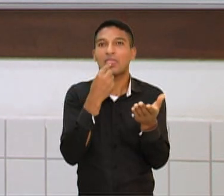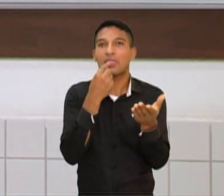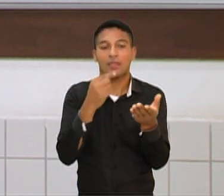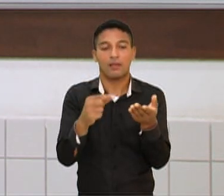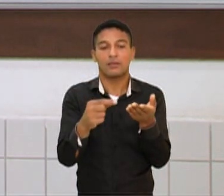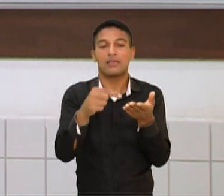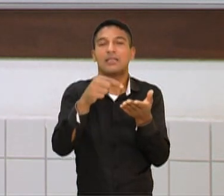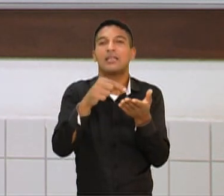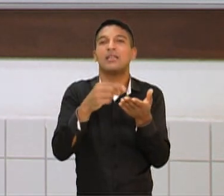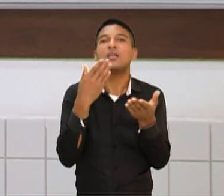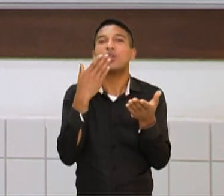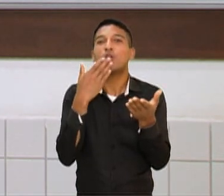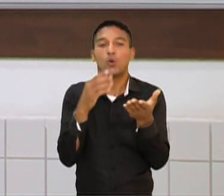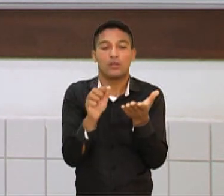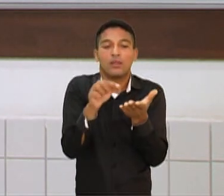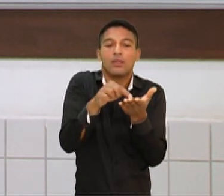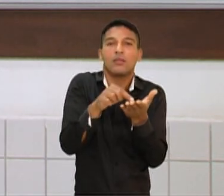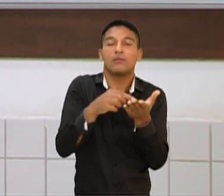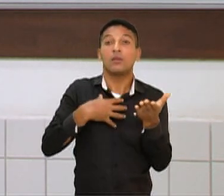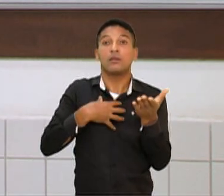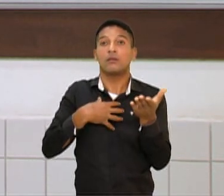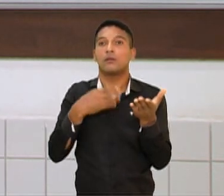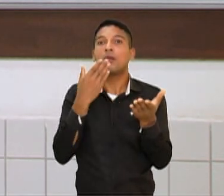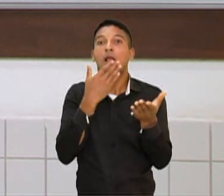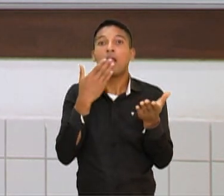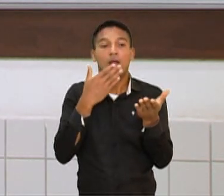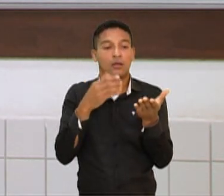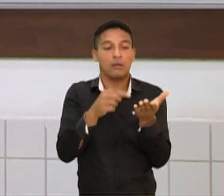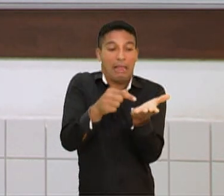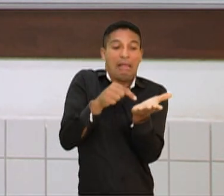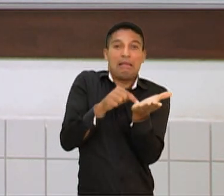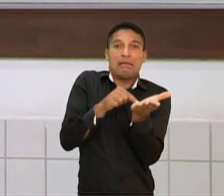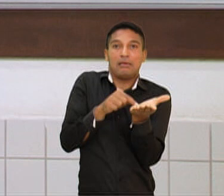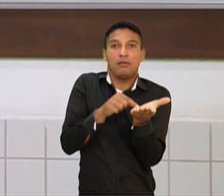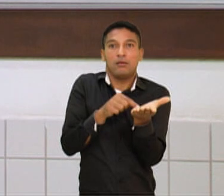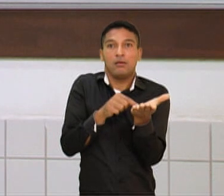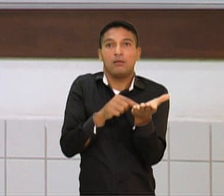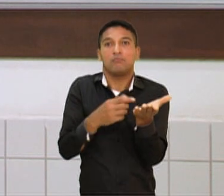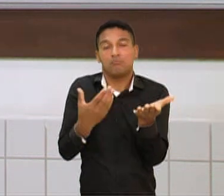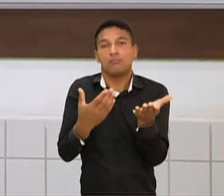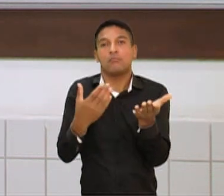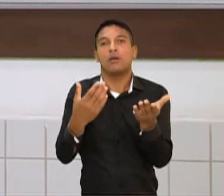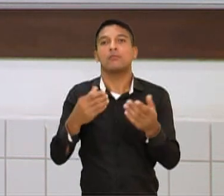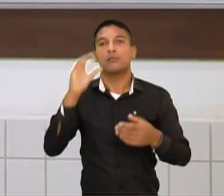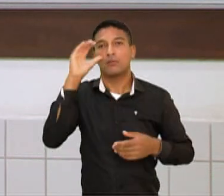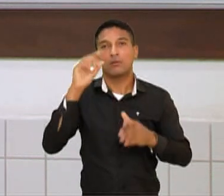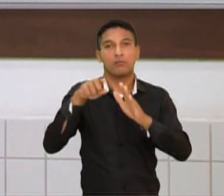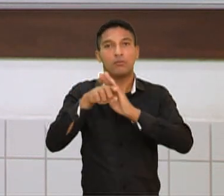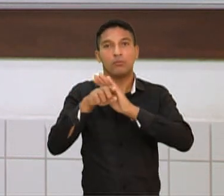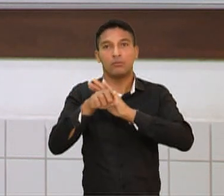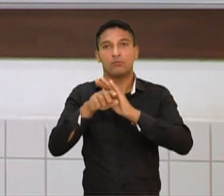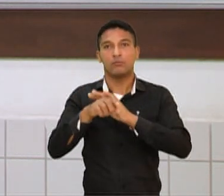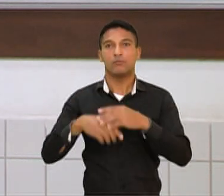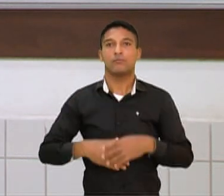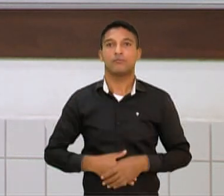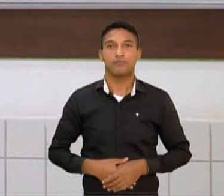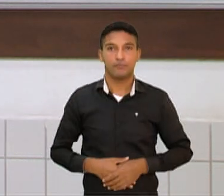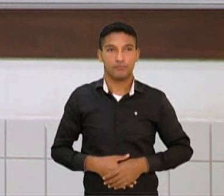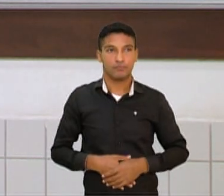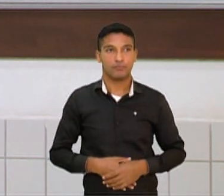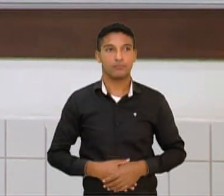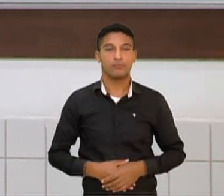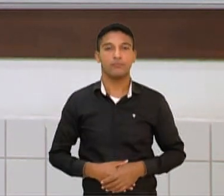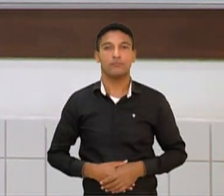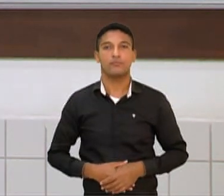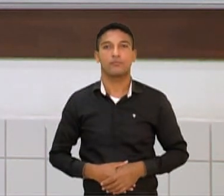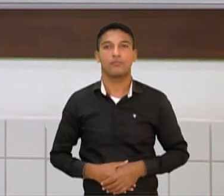varia de pessoa para pessoa, por isso acabei não trazendo para vocês, tá? Mas fica como curiosidade de pesquisa para a gente poder trabalhar. Tudo bem?